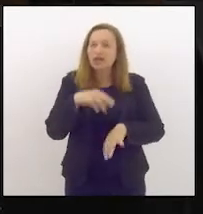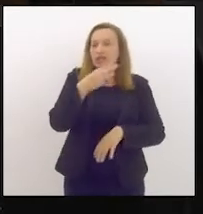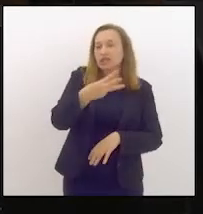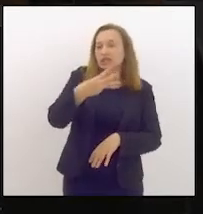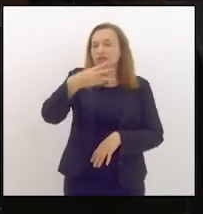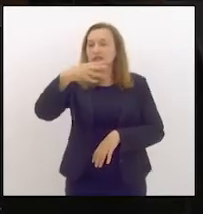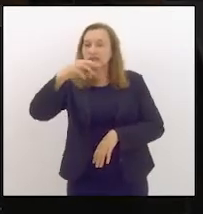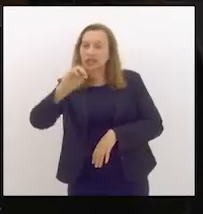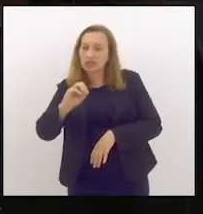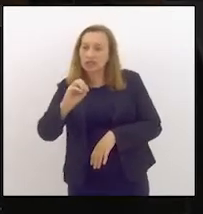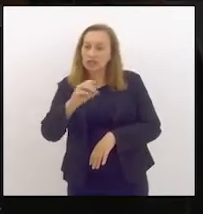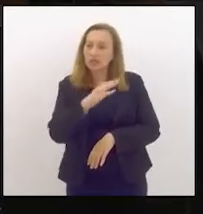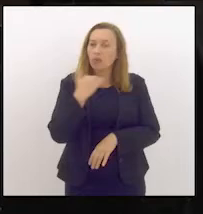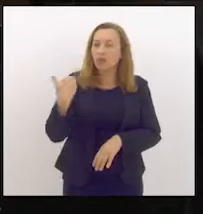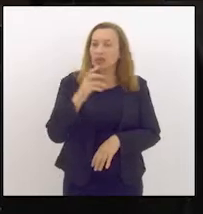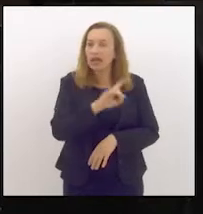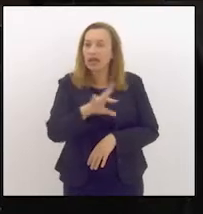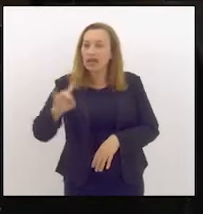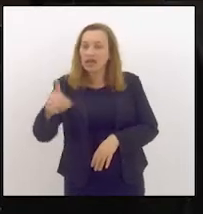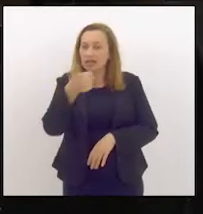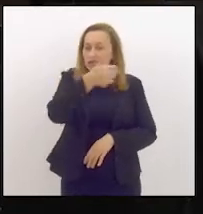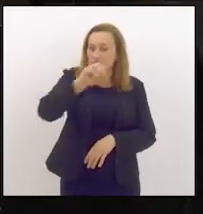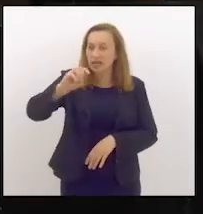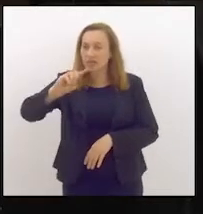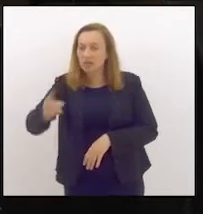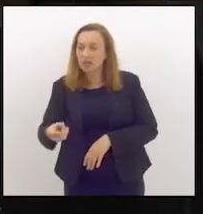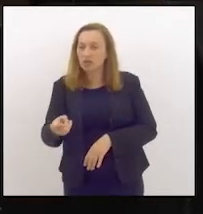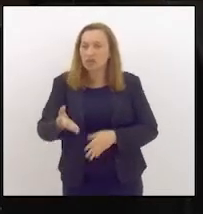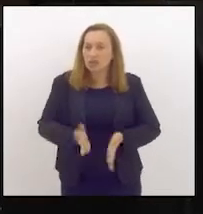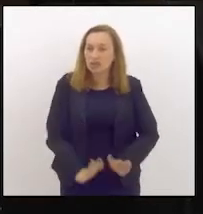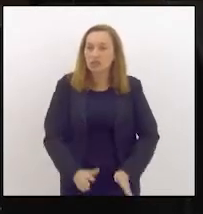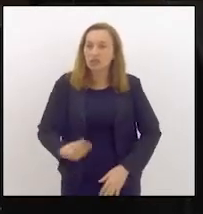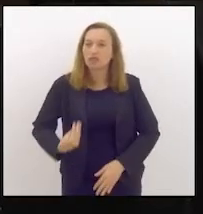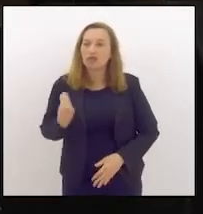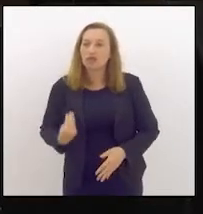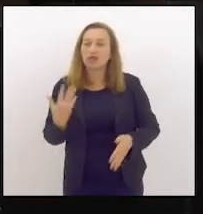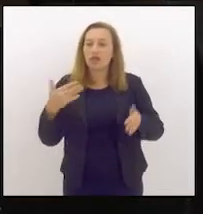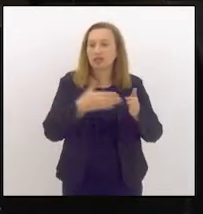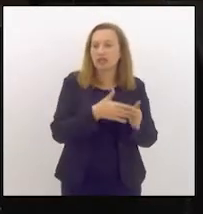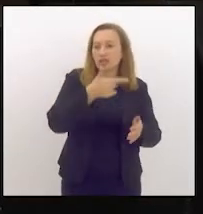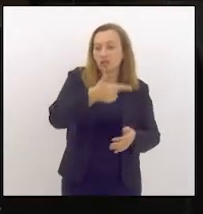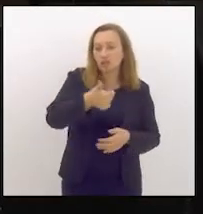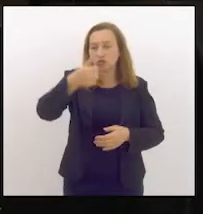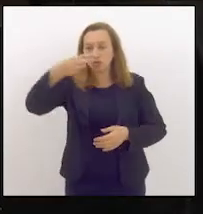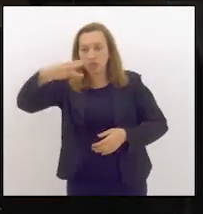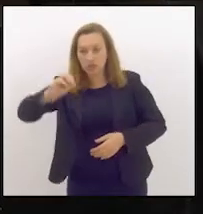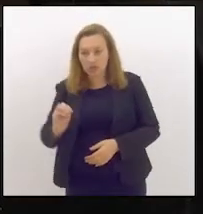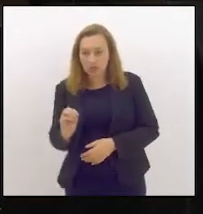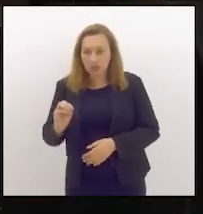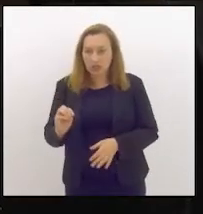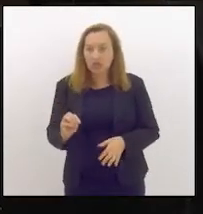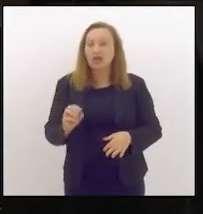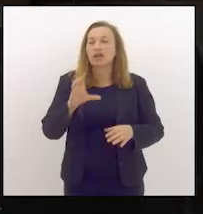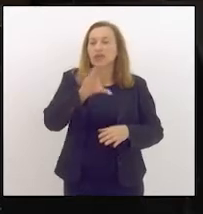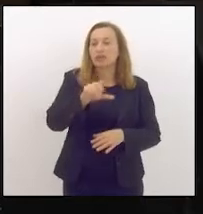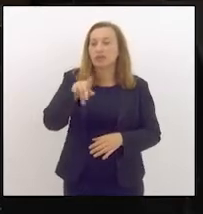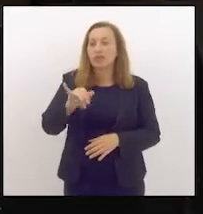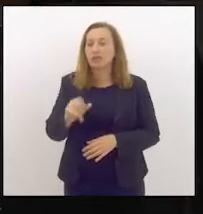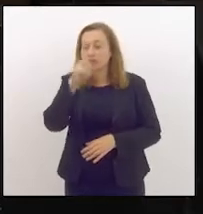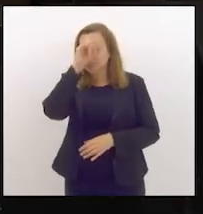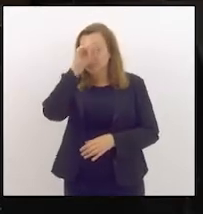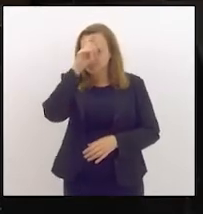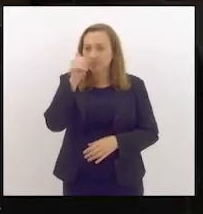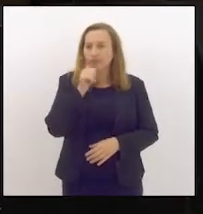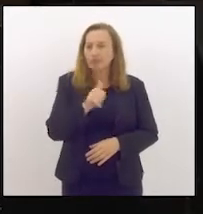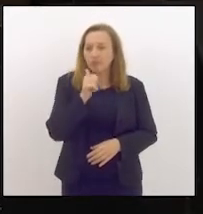30 óbitos de 100.000 nascidos vivos até 2030 a CPI do Hospital da